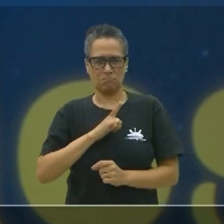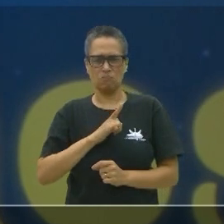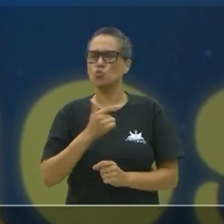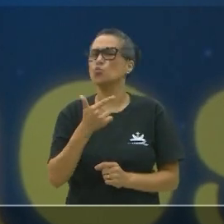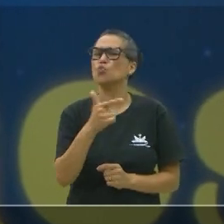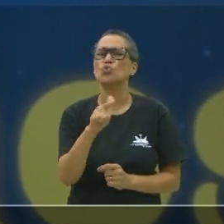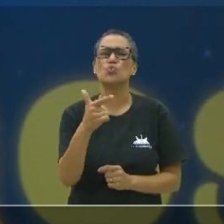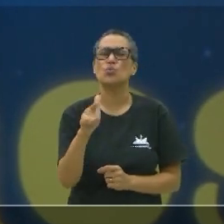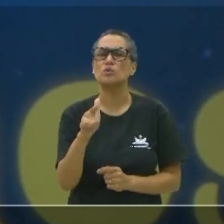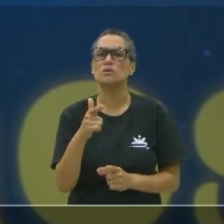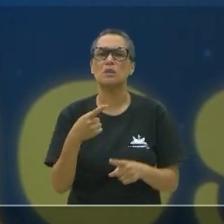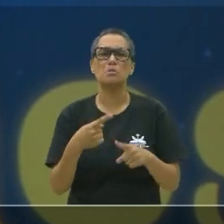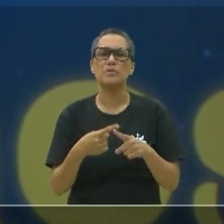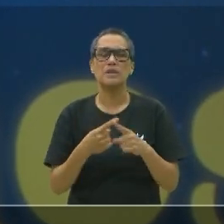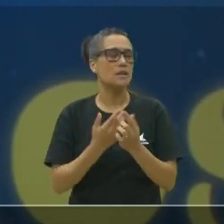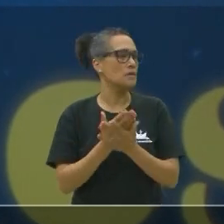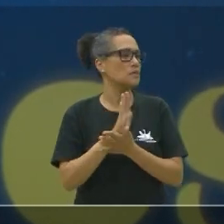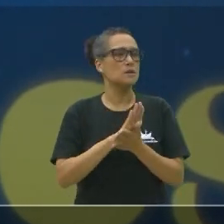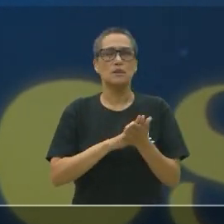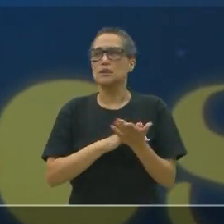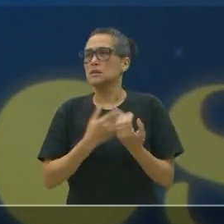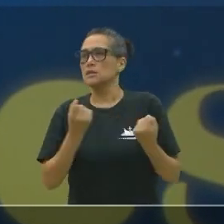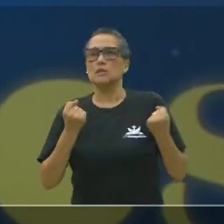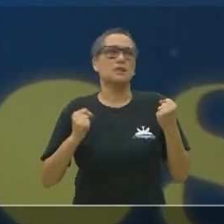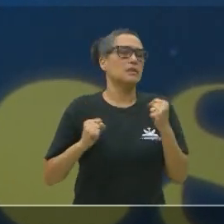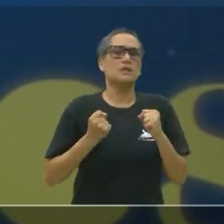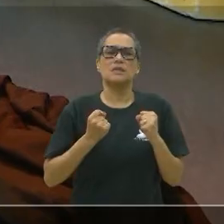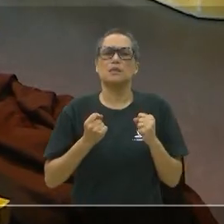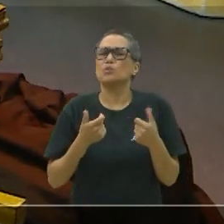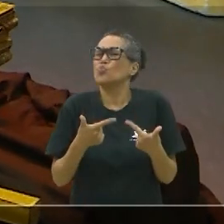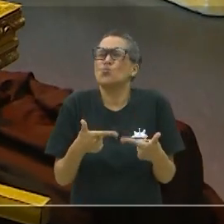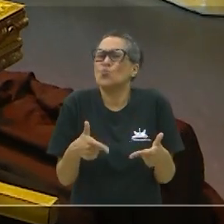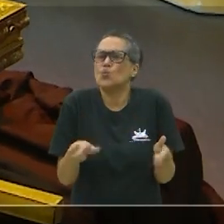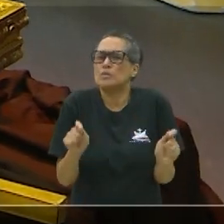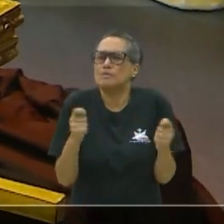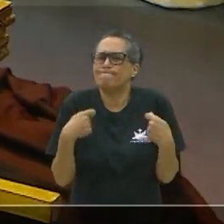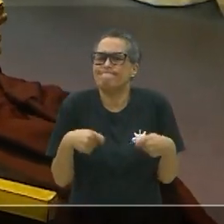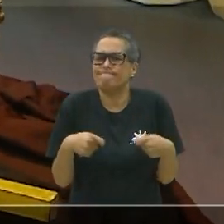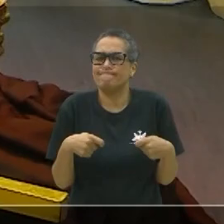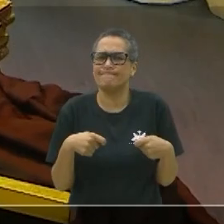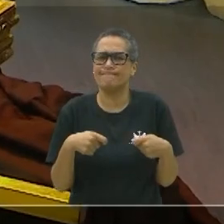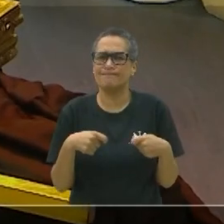se inquietar, não tem por que se agitar.